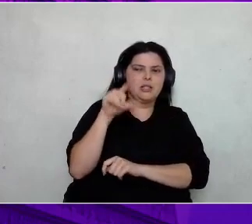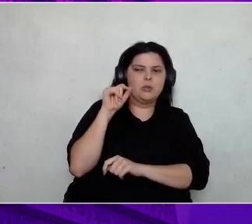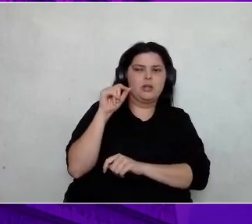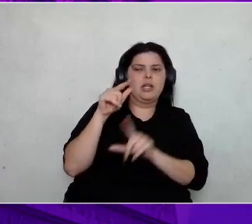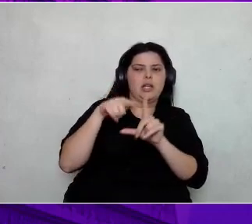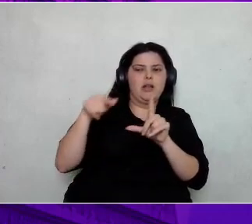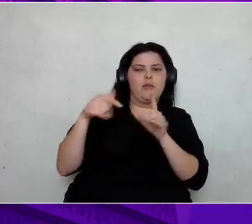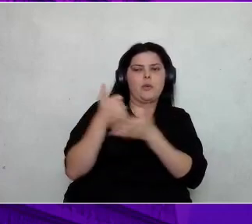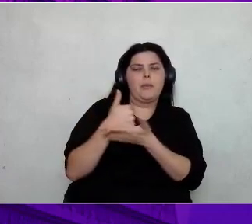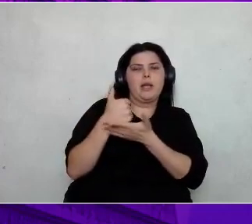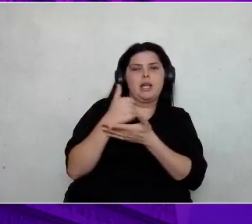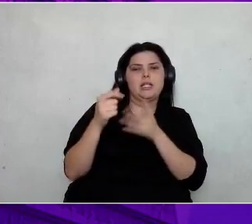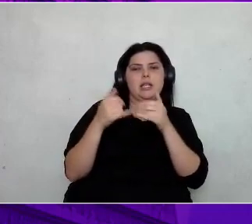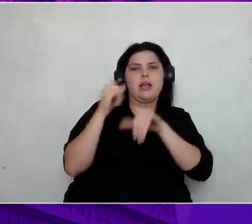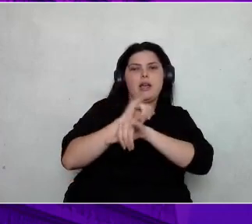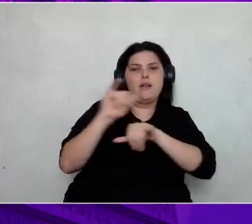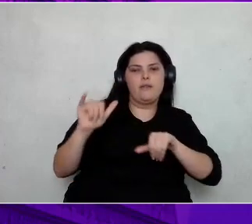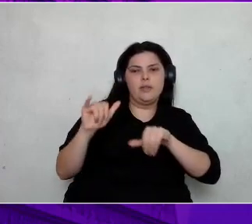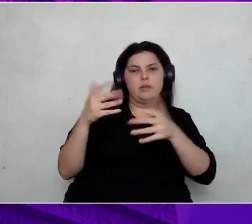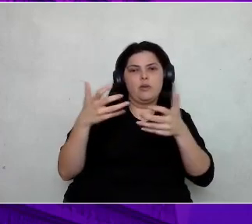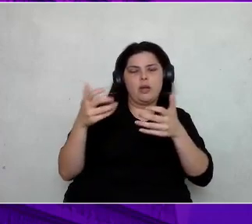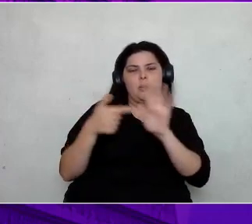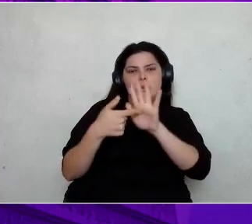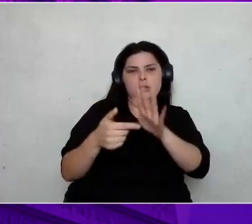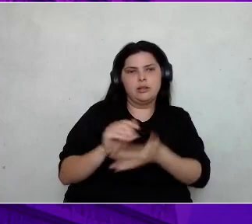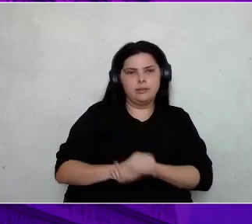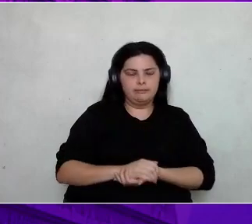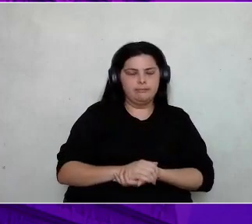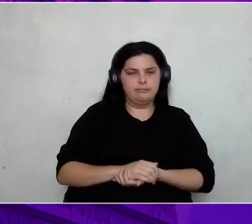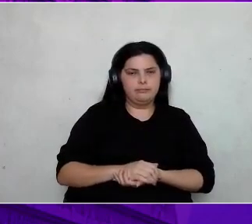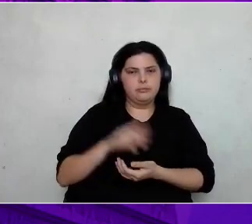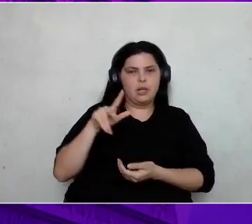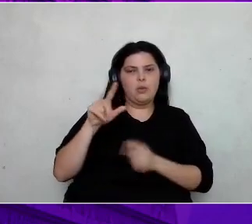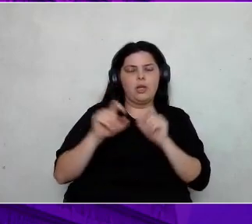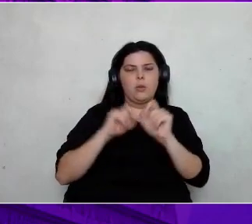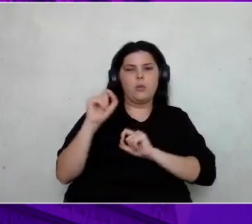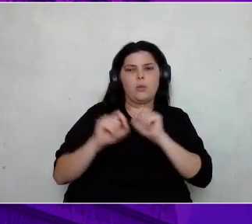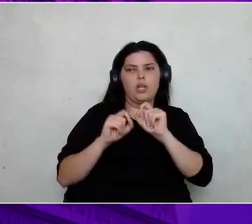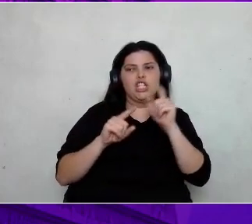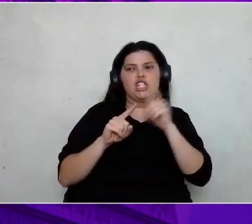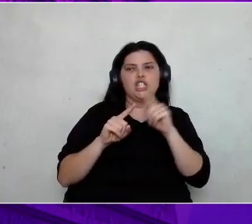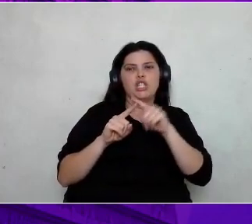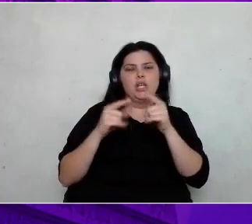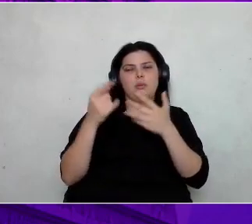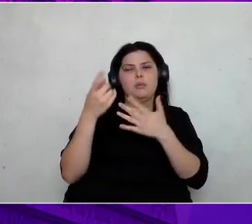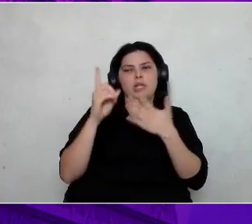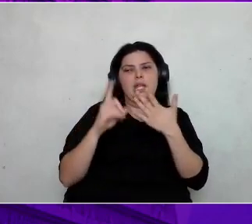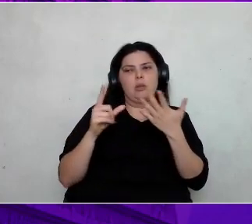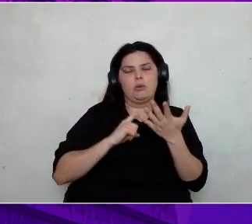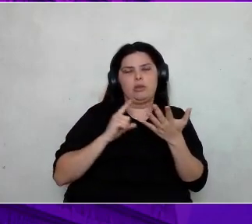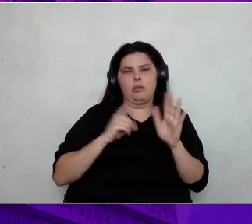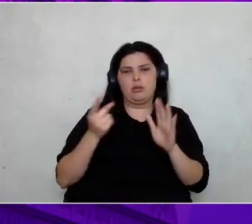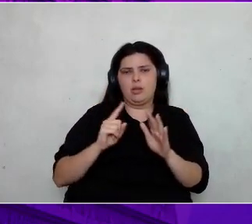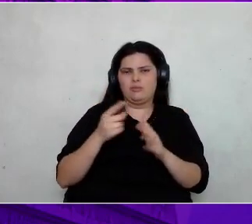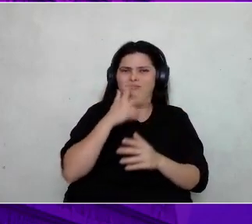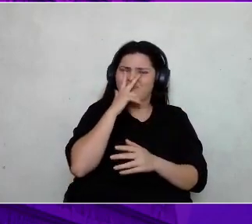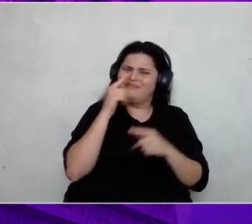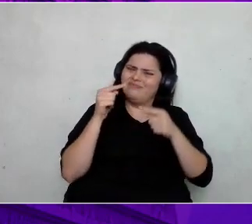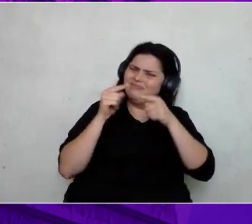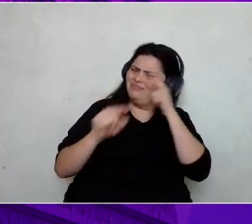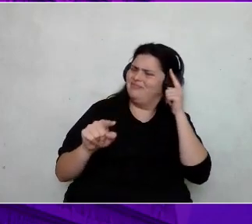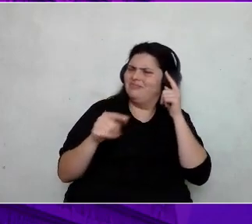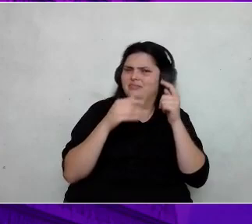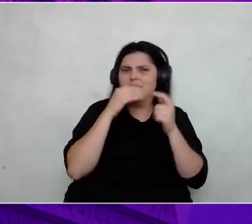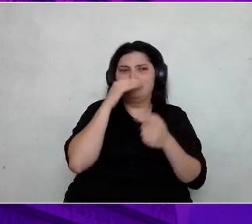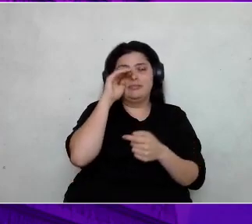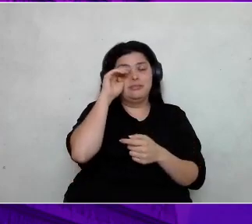na mensagem que a gente quer passar com ele, e não necessariamente no tipo de dado que a gente tem. Parece meio contraintuitivo, né? Porque um